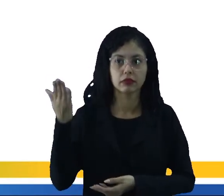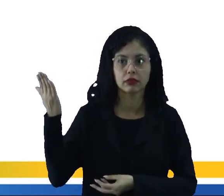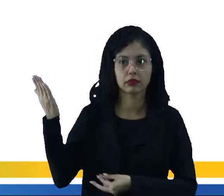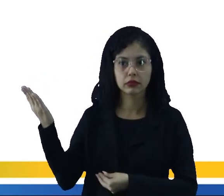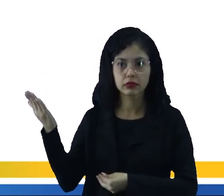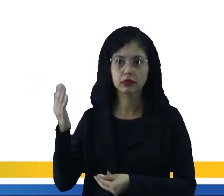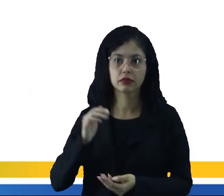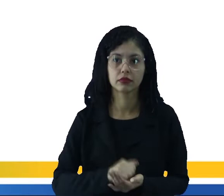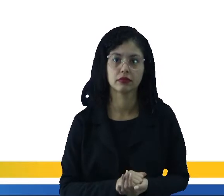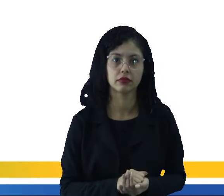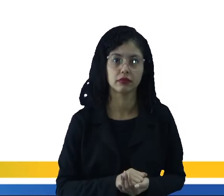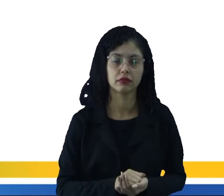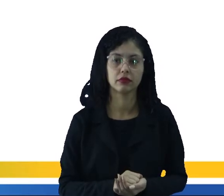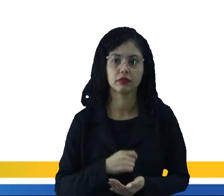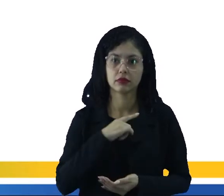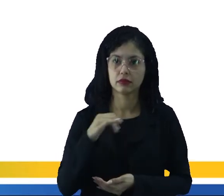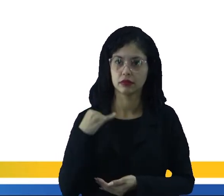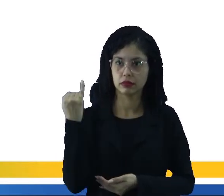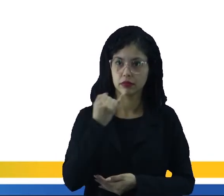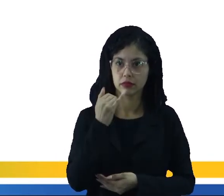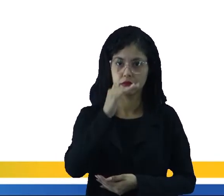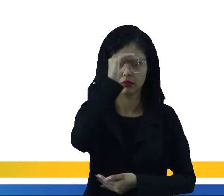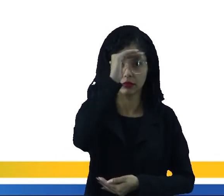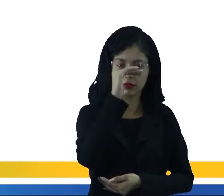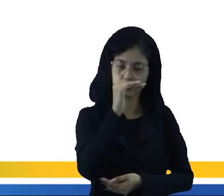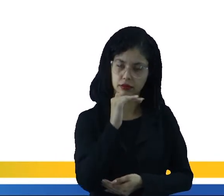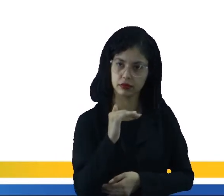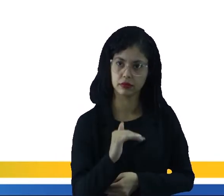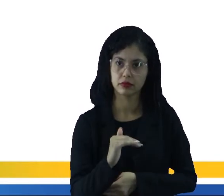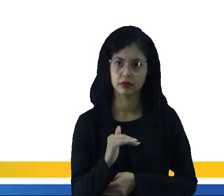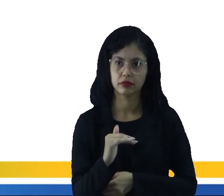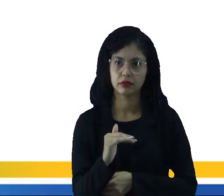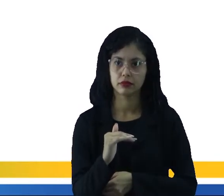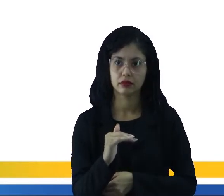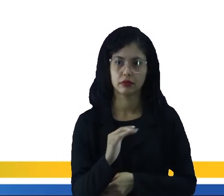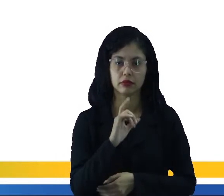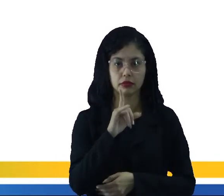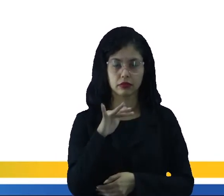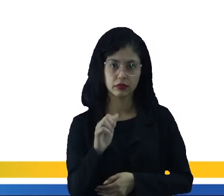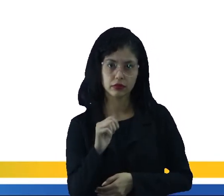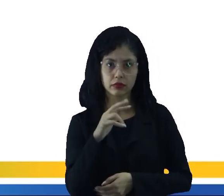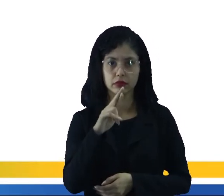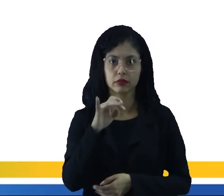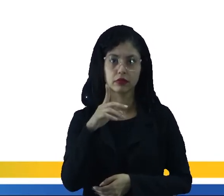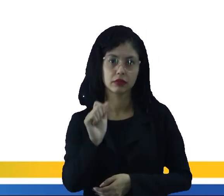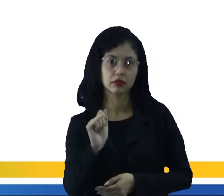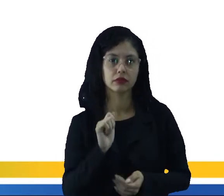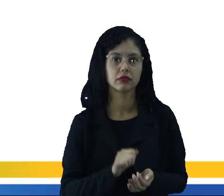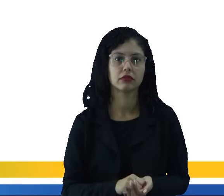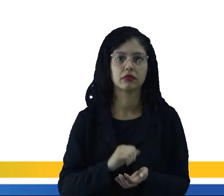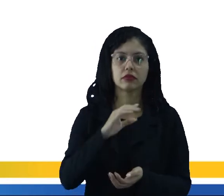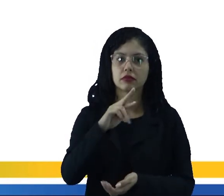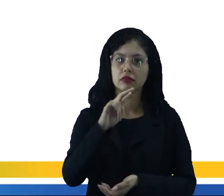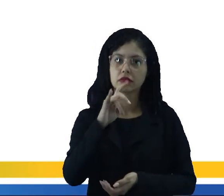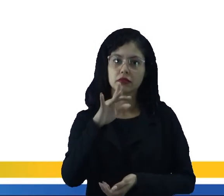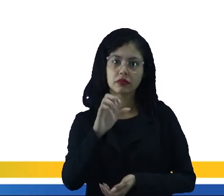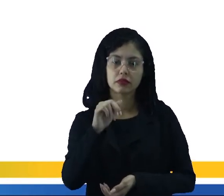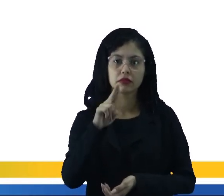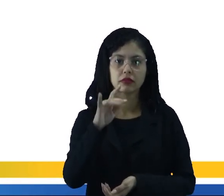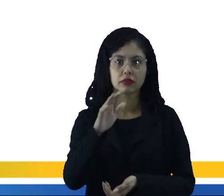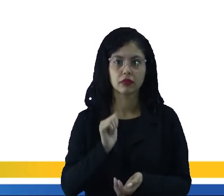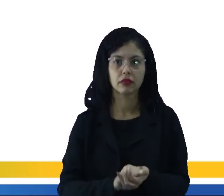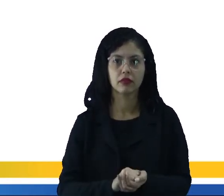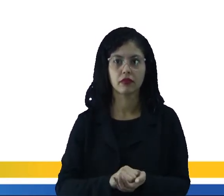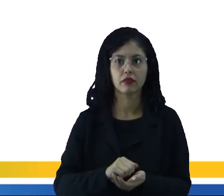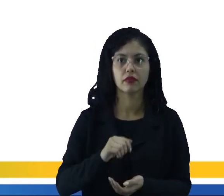verificar aí que tem os principais paralelos, aí você tem o Círculo Polar Ártico, o Trópico de Câncer, o Trópico de Capricórnio,